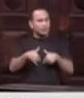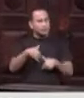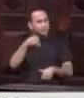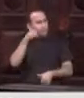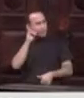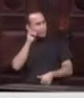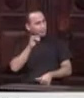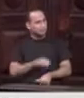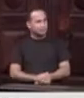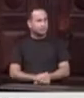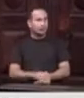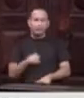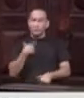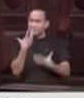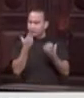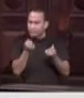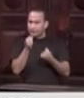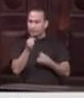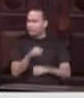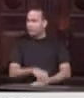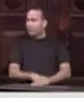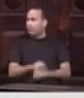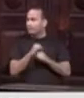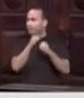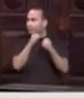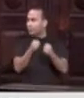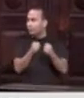Vamos admitir isso. Poderia